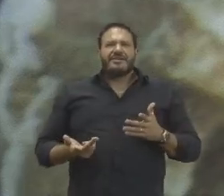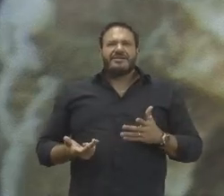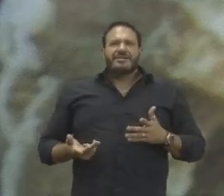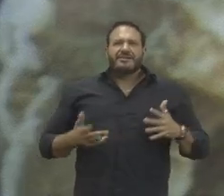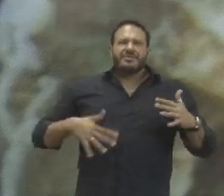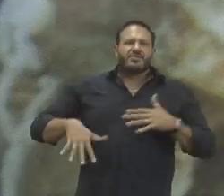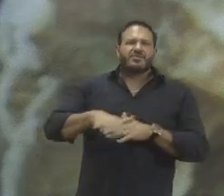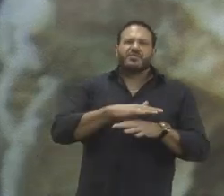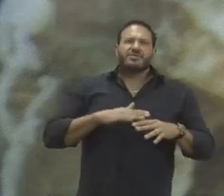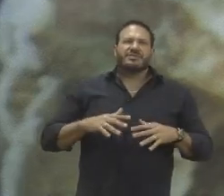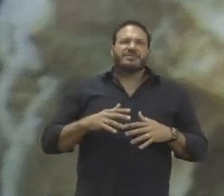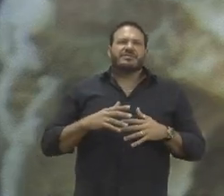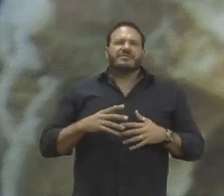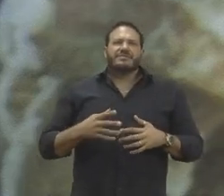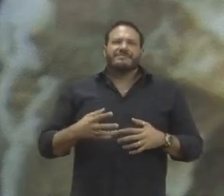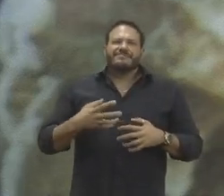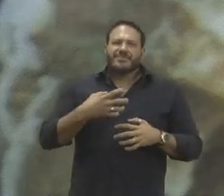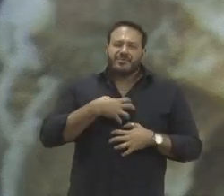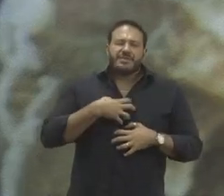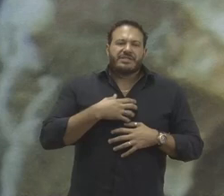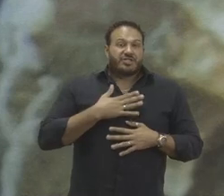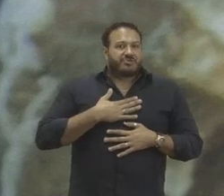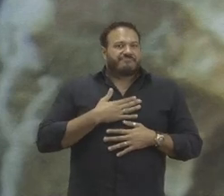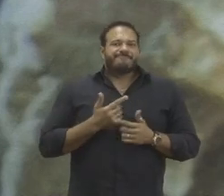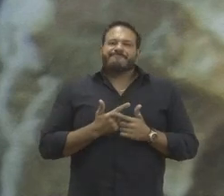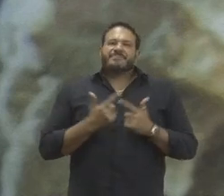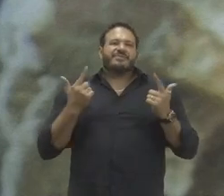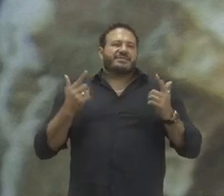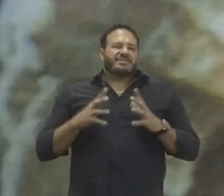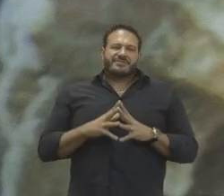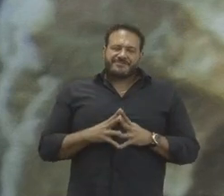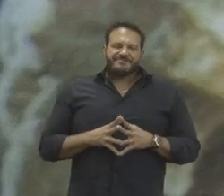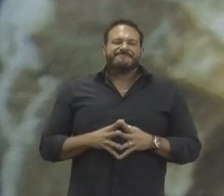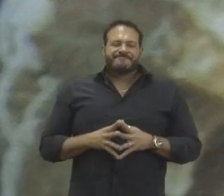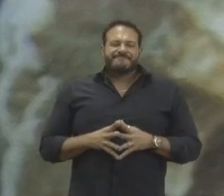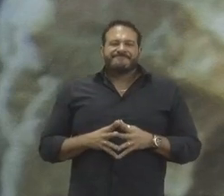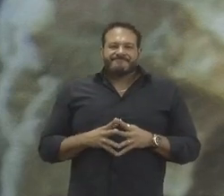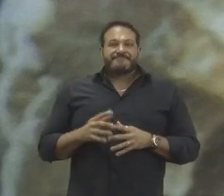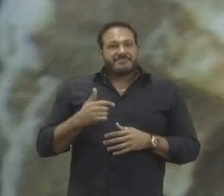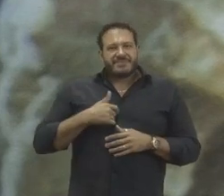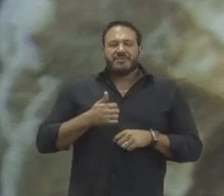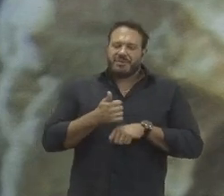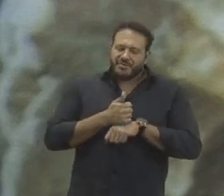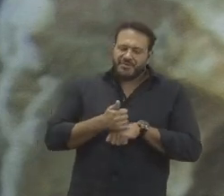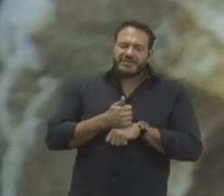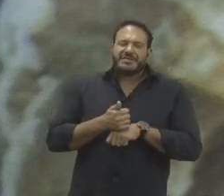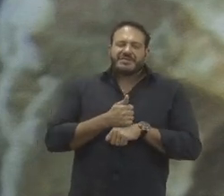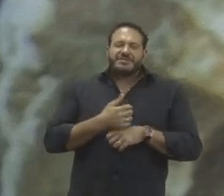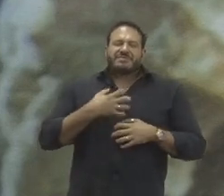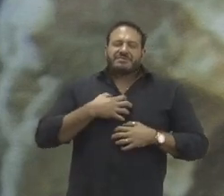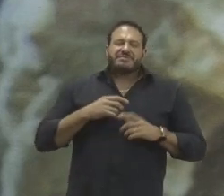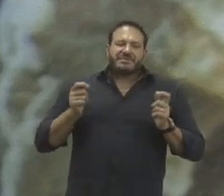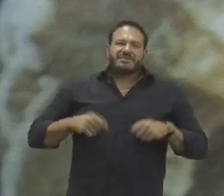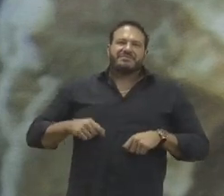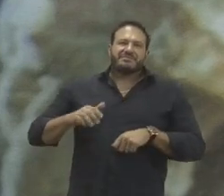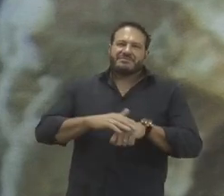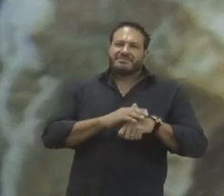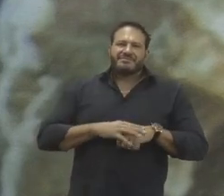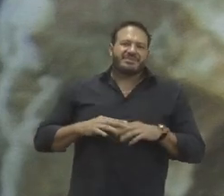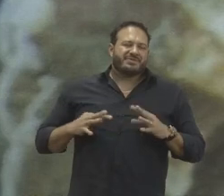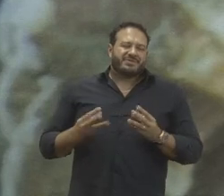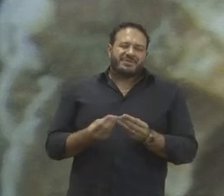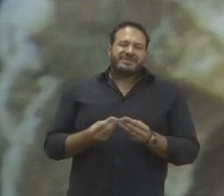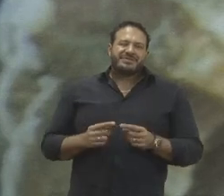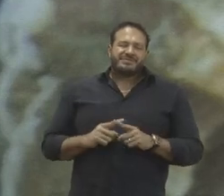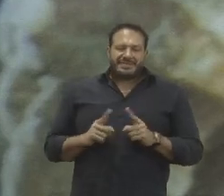isso realmente eu sou um privilegiado eu tinha tenho uma profissão que me permitiu fazer tudo isso né